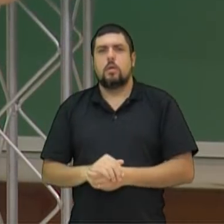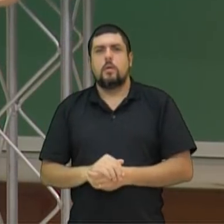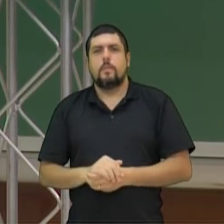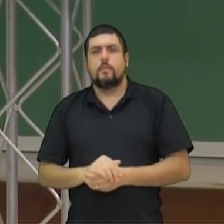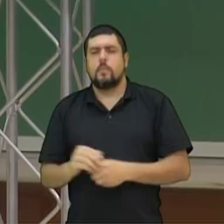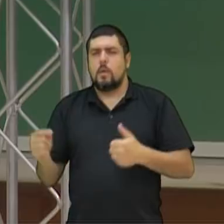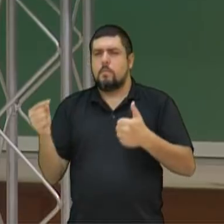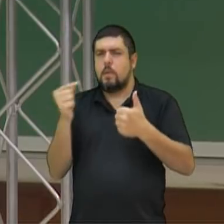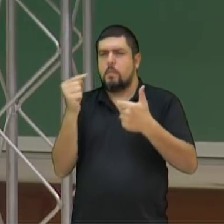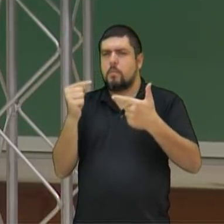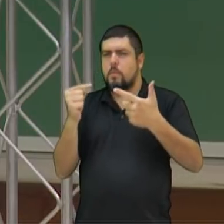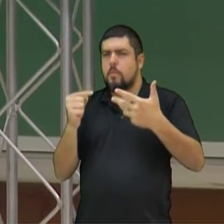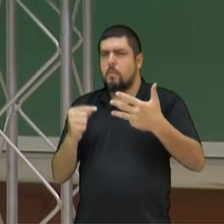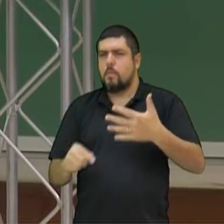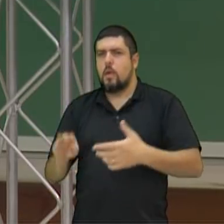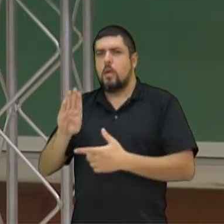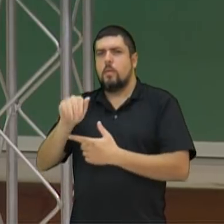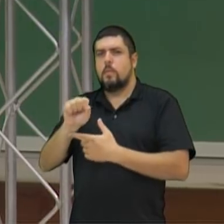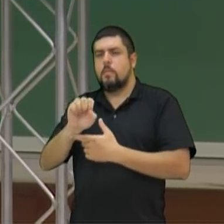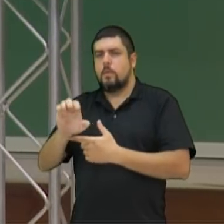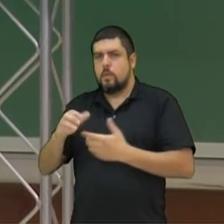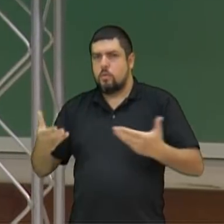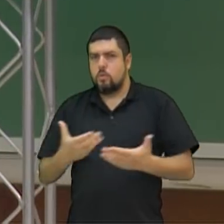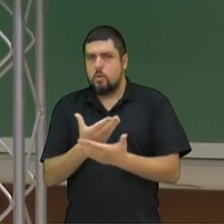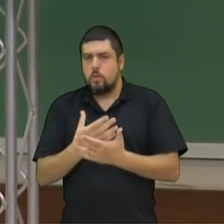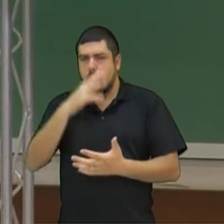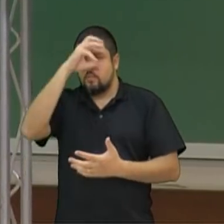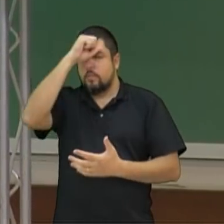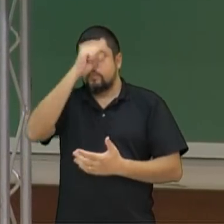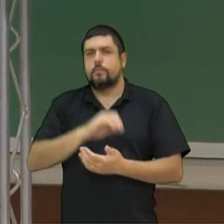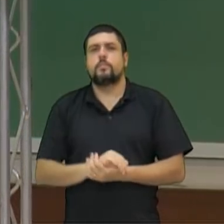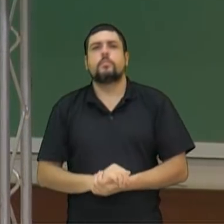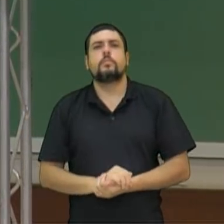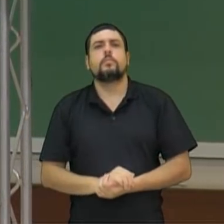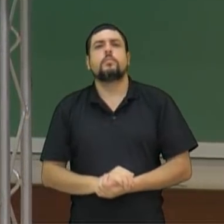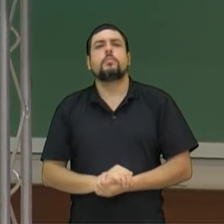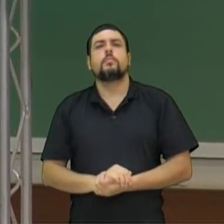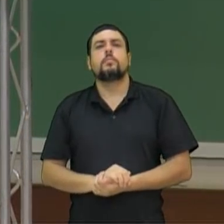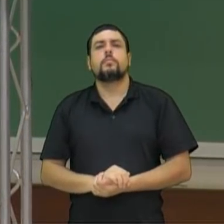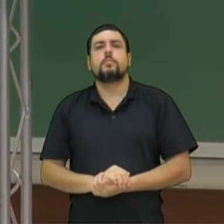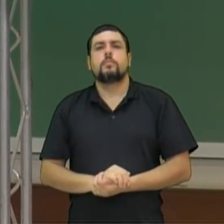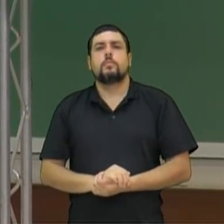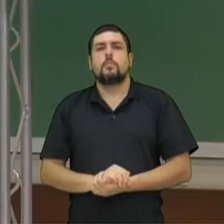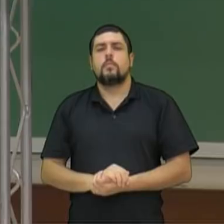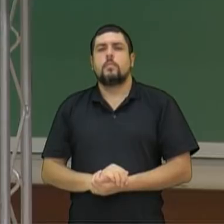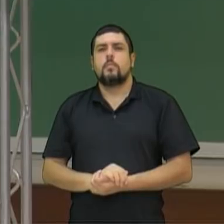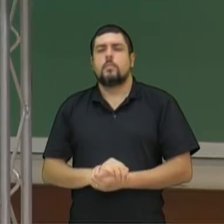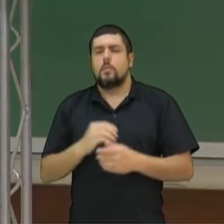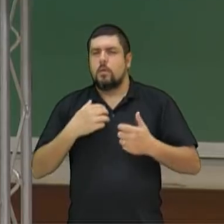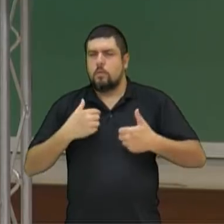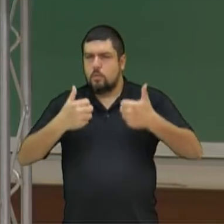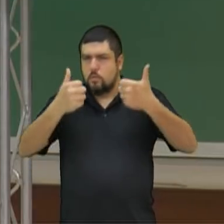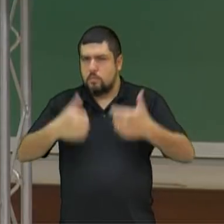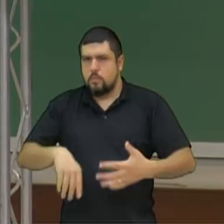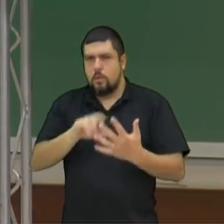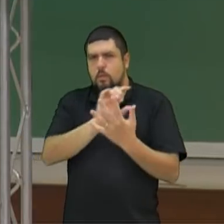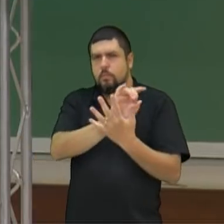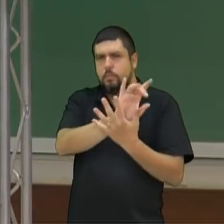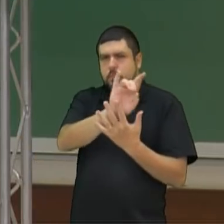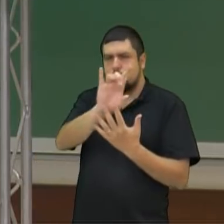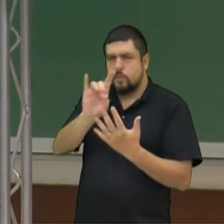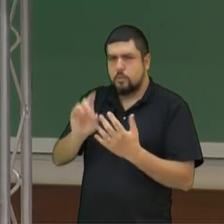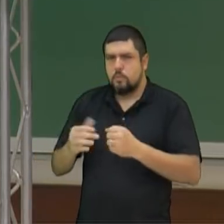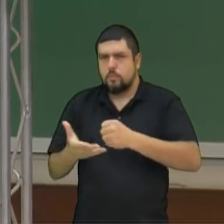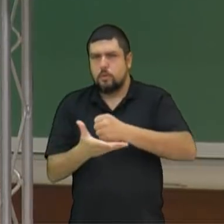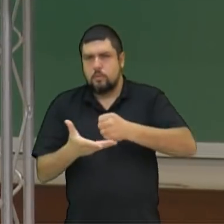os tipos de bases nesta aula de hoje. Seguimos em frente. Olha só, quando eu falo substâncias básicas, eu posso